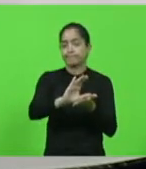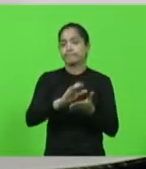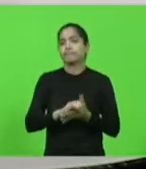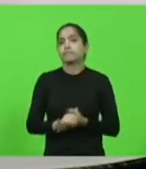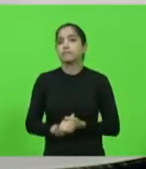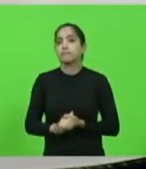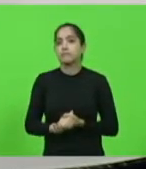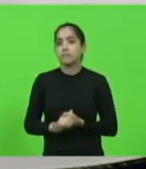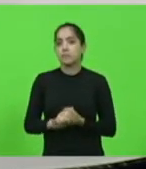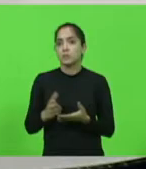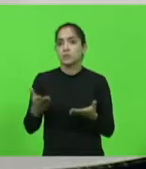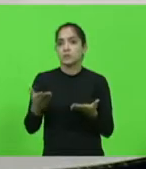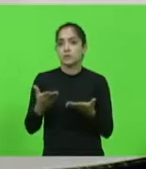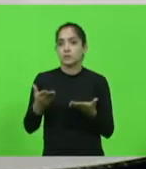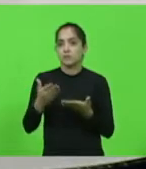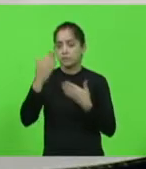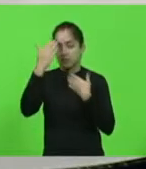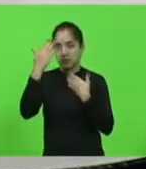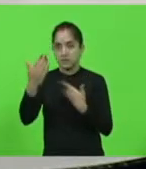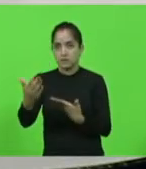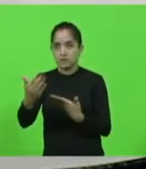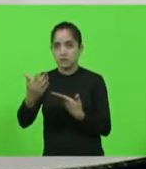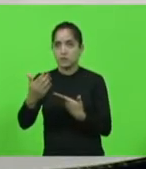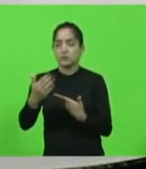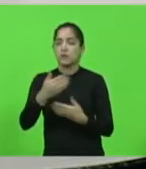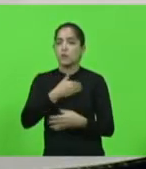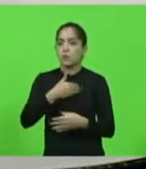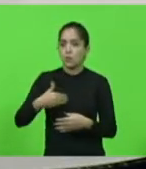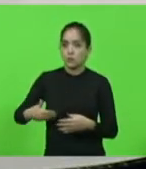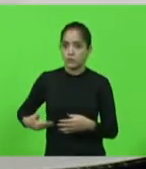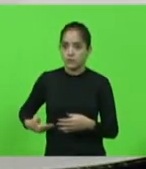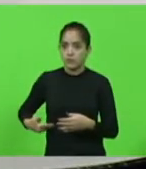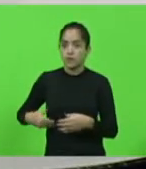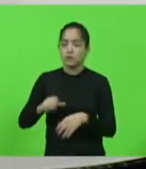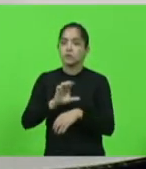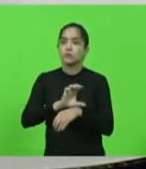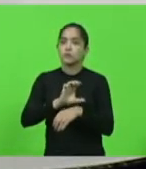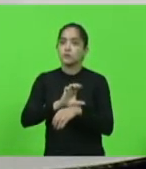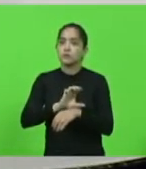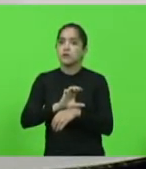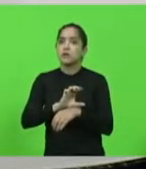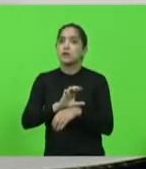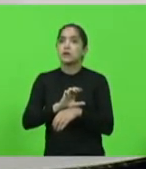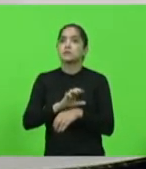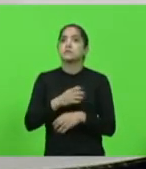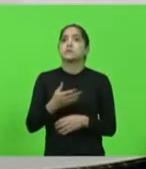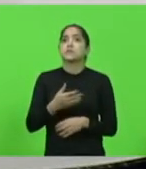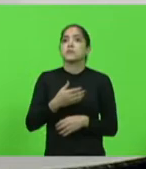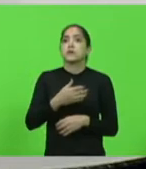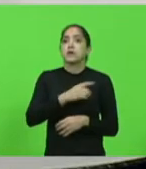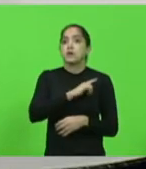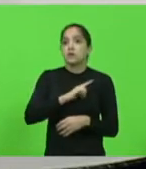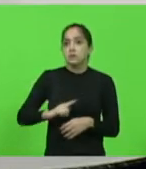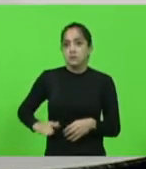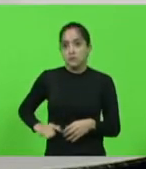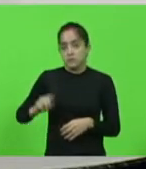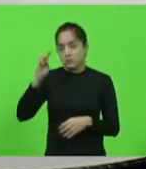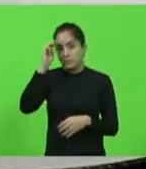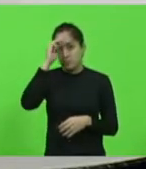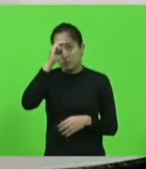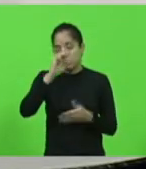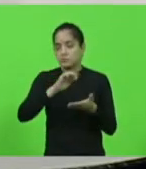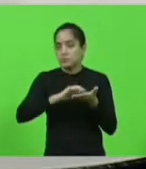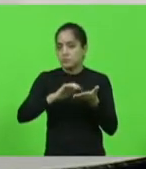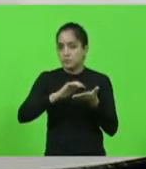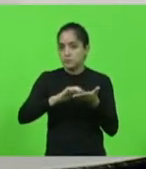deixo aqui a minha gratidão ao governo do Estado, ao governador Moisés, ao secretário Paulo Eli